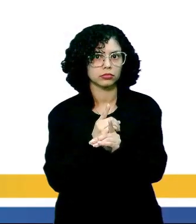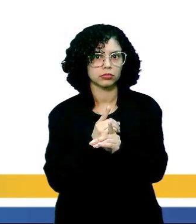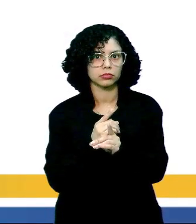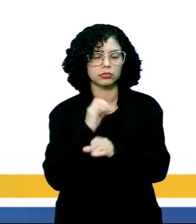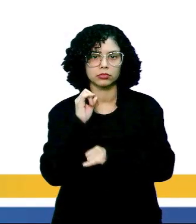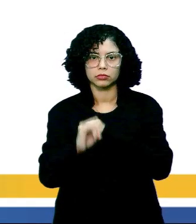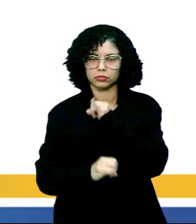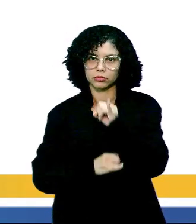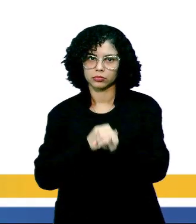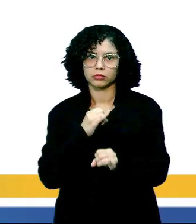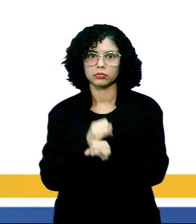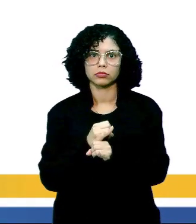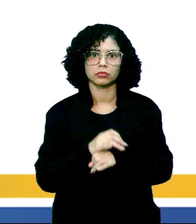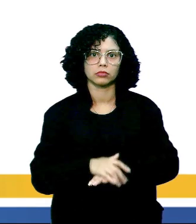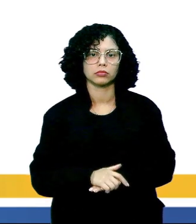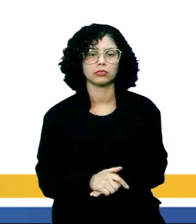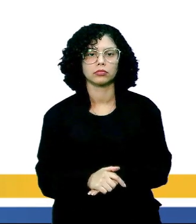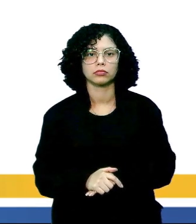internet.